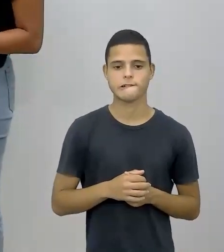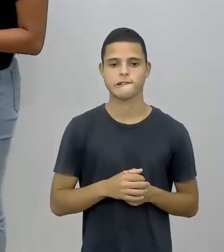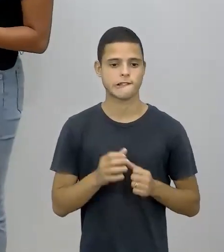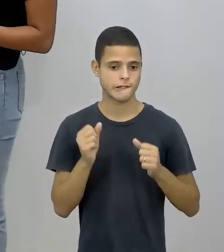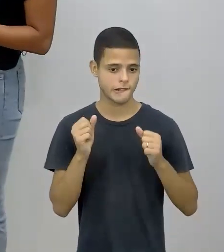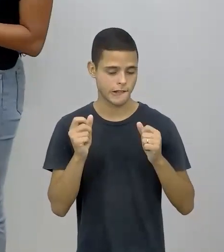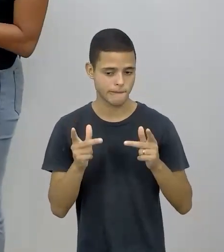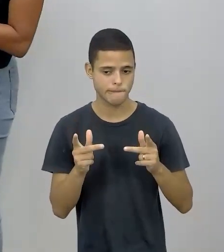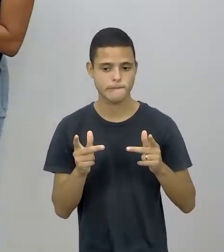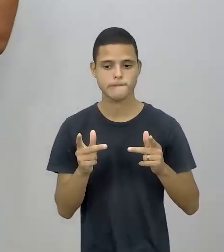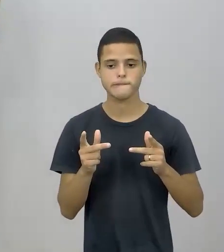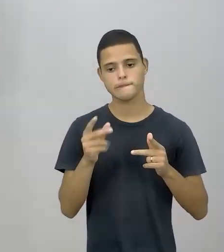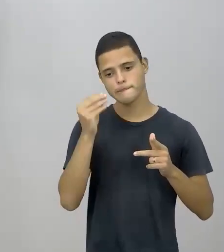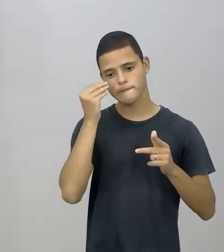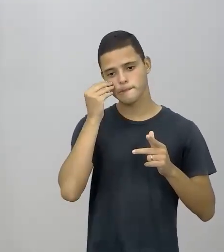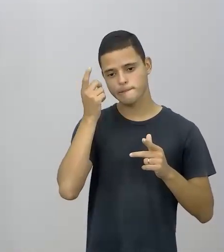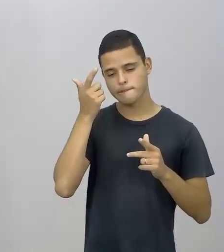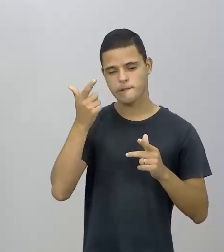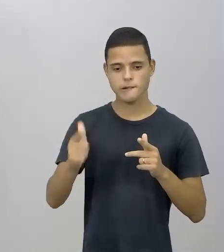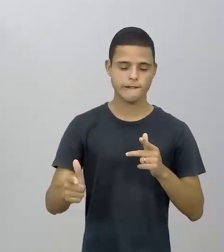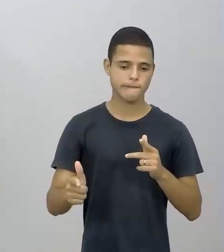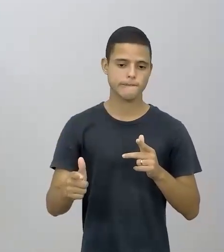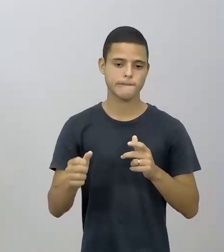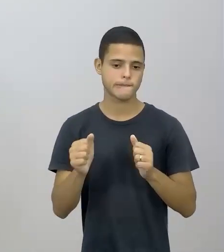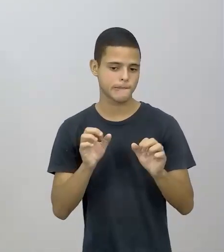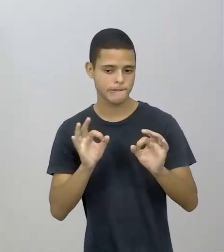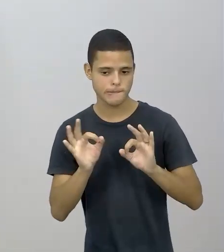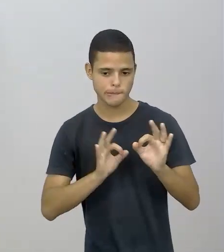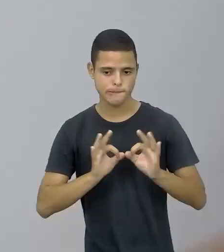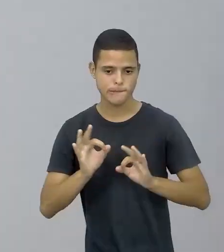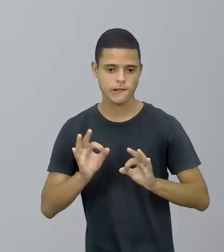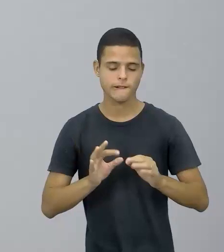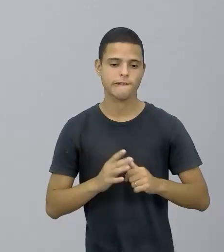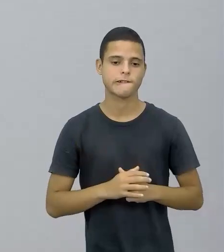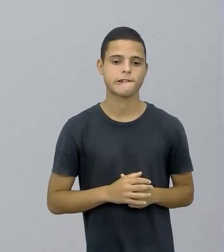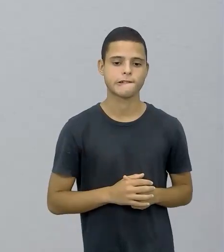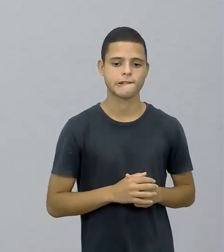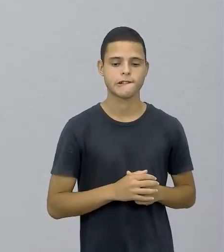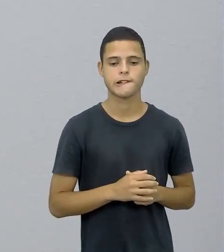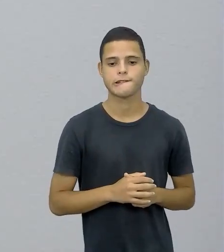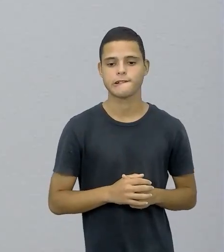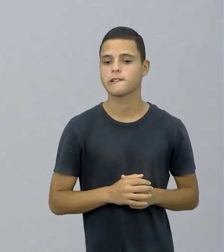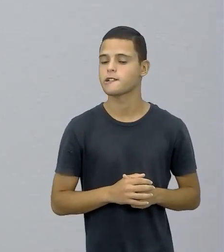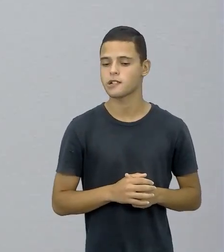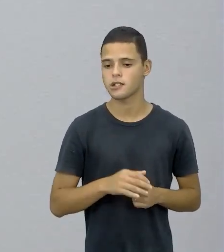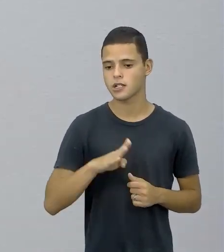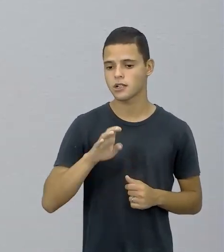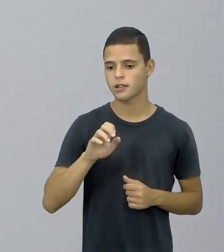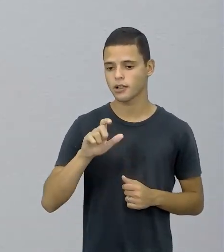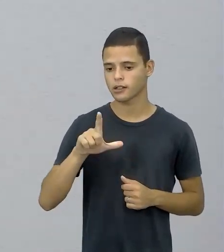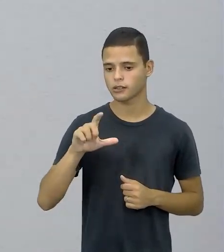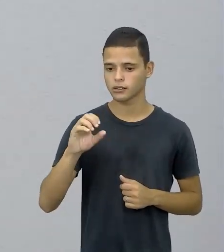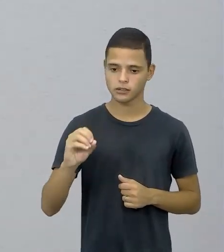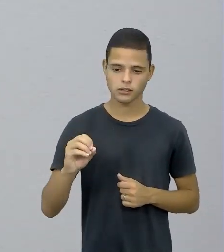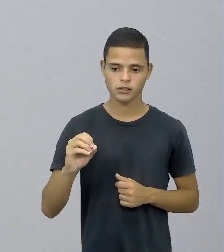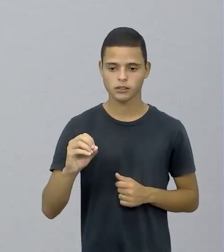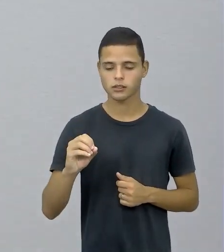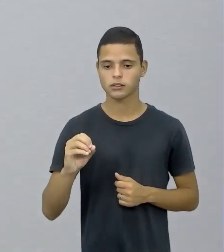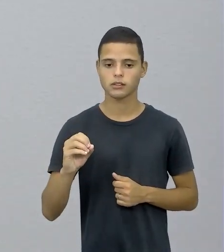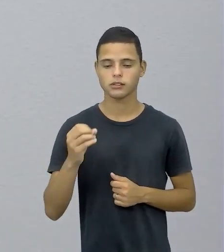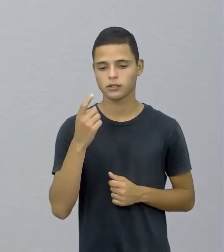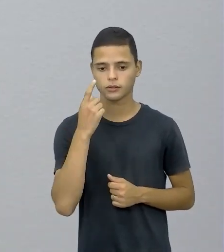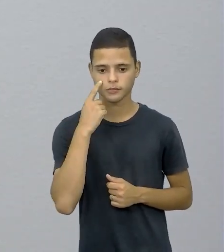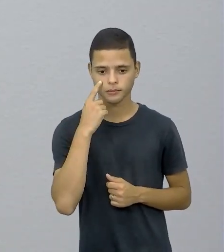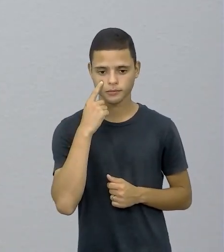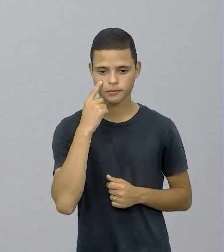embaixo, o Belo Já está lá vai embaixo. se preparar também. Deixa eu achar a bolinha, tá aqui. O Belo, que é o nosso câmera, vai mostrar pra vocês. E